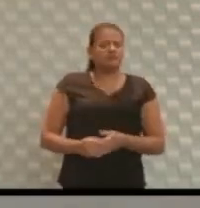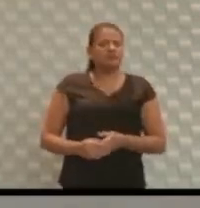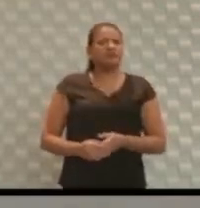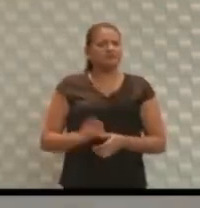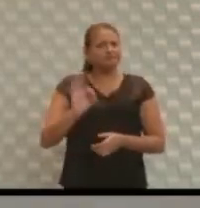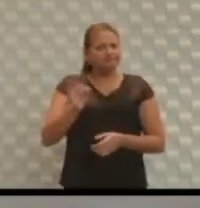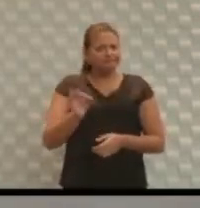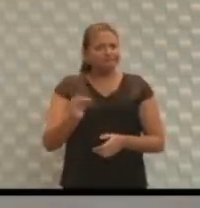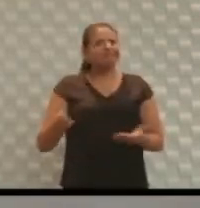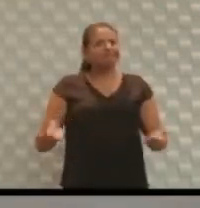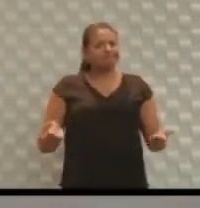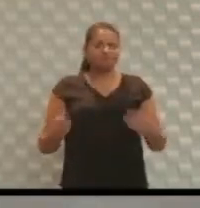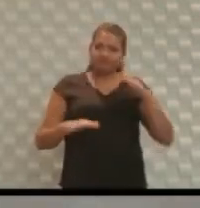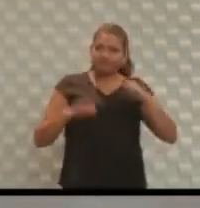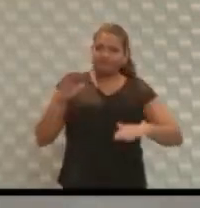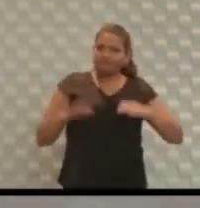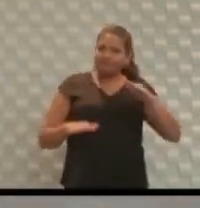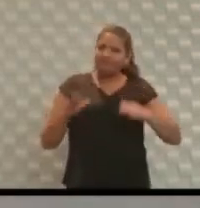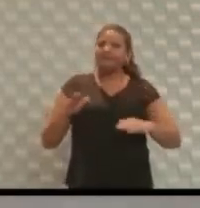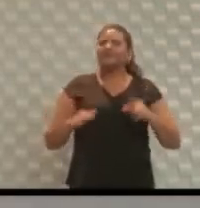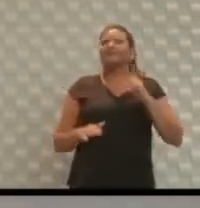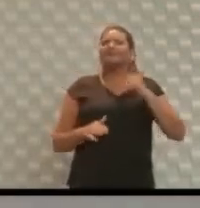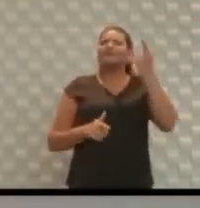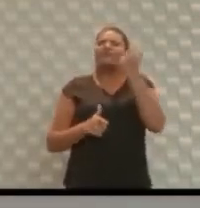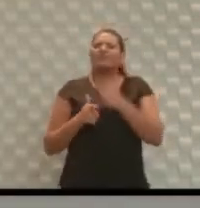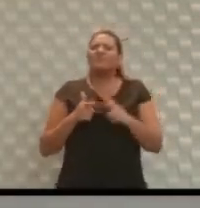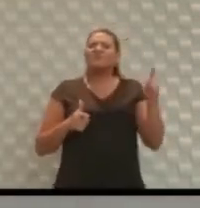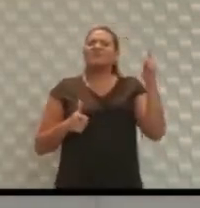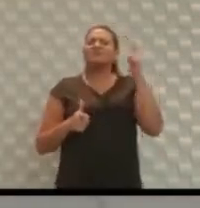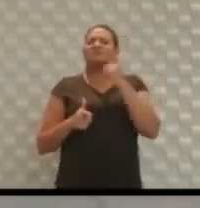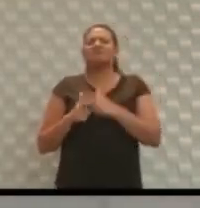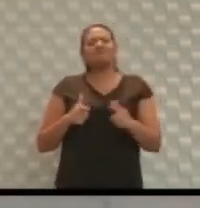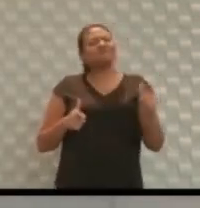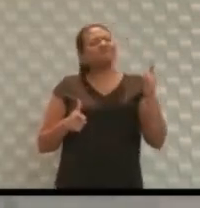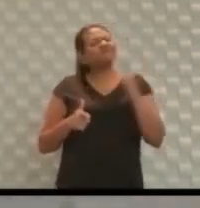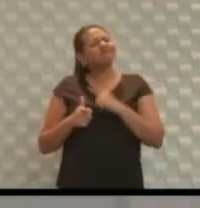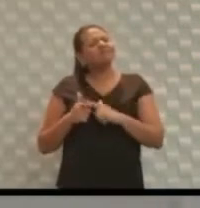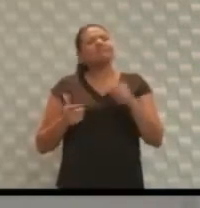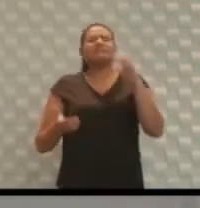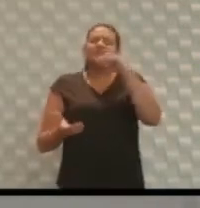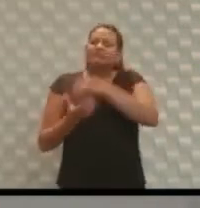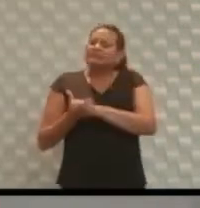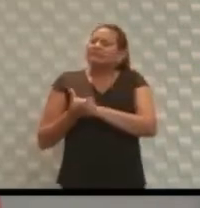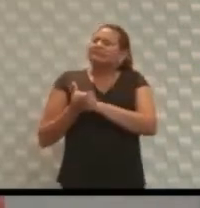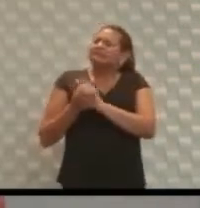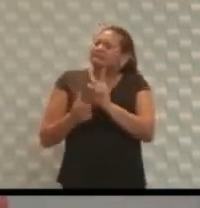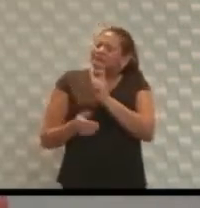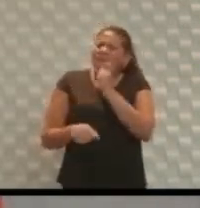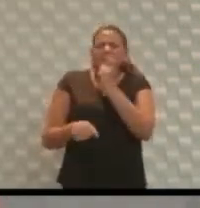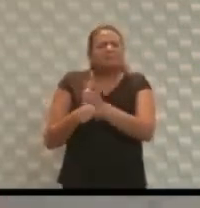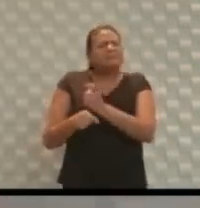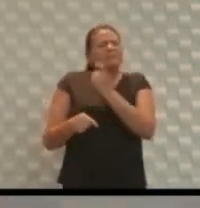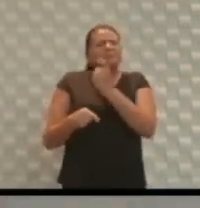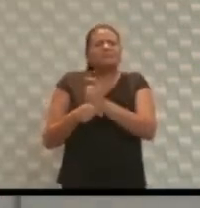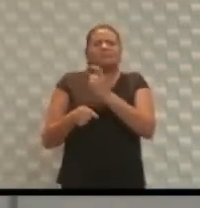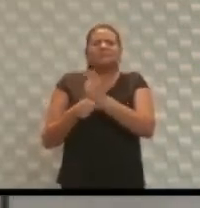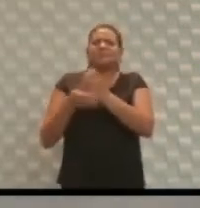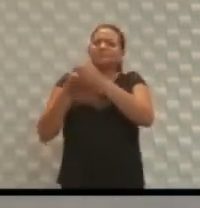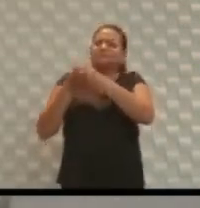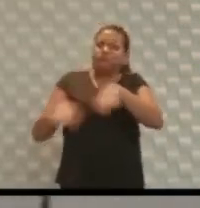gente passa por um problema, um revés, sofre um divórcio, Deus dá novas chances. Então